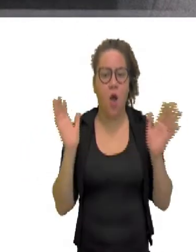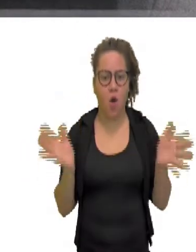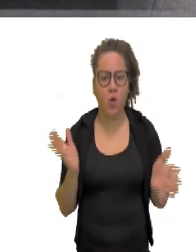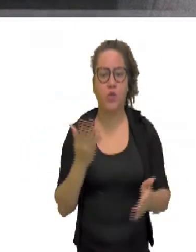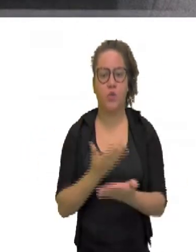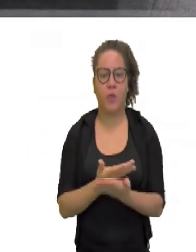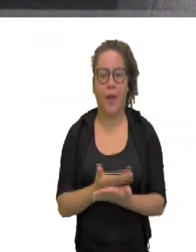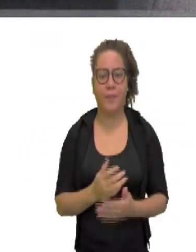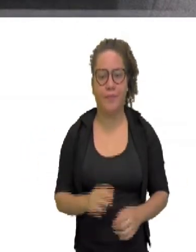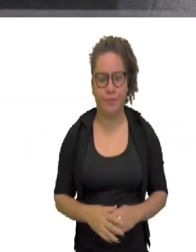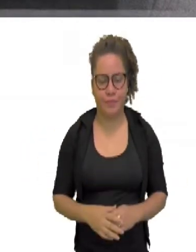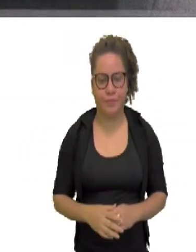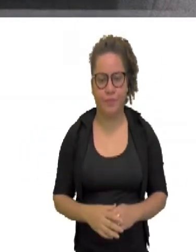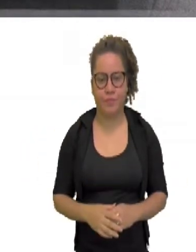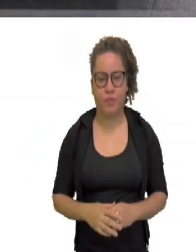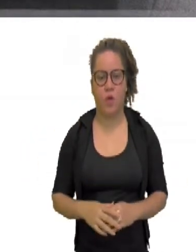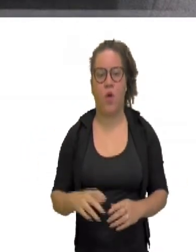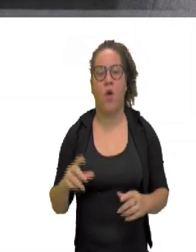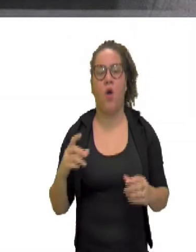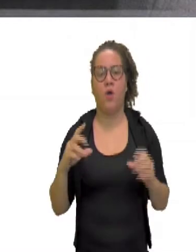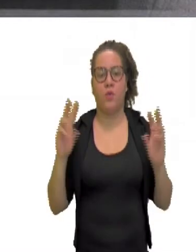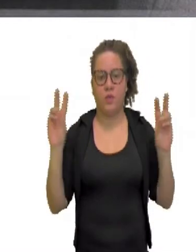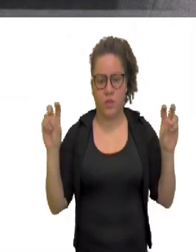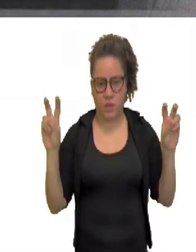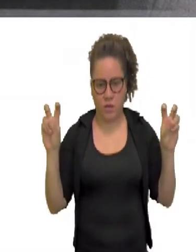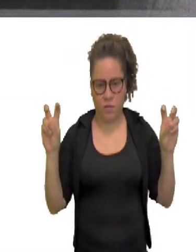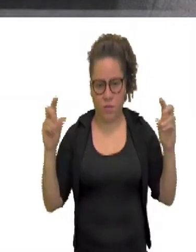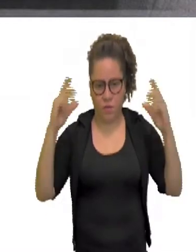corpo humano, células.